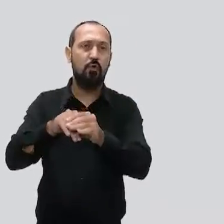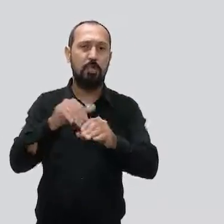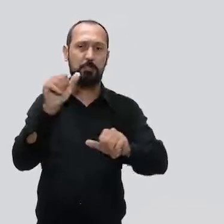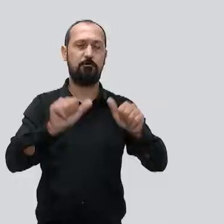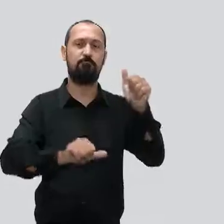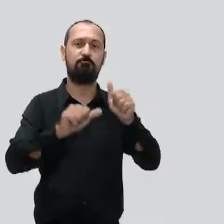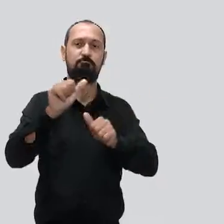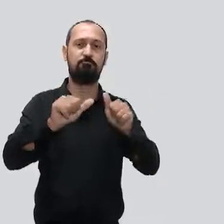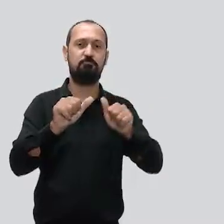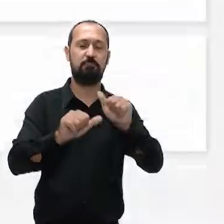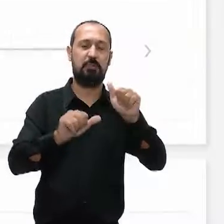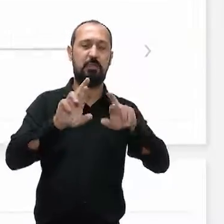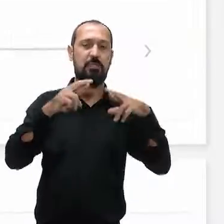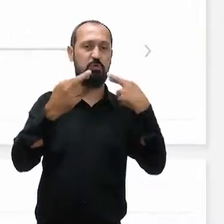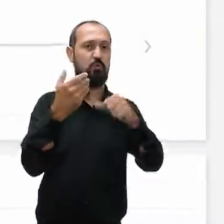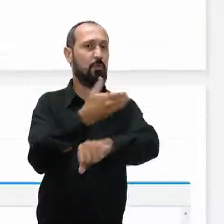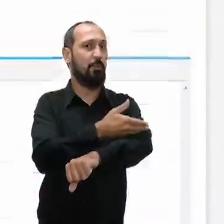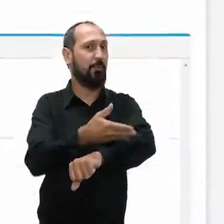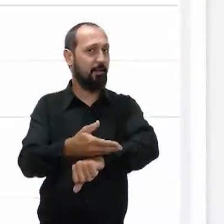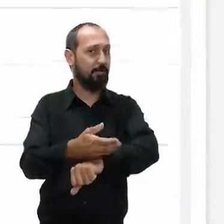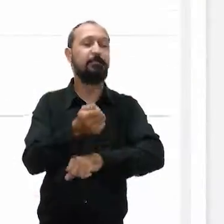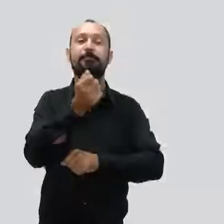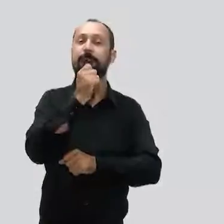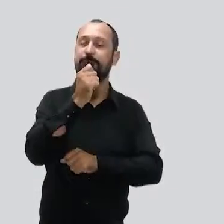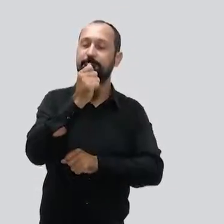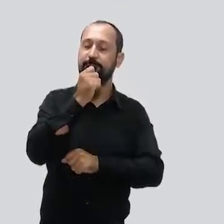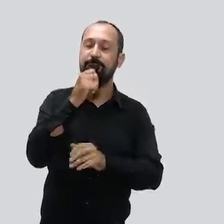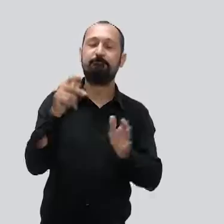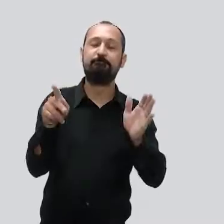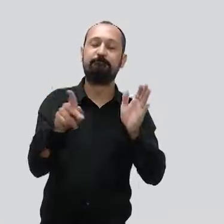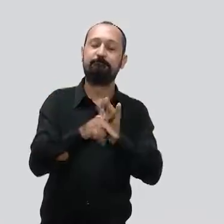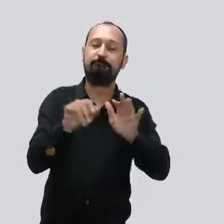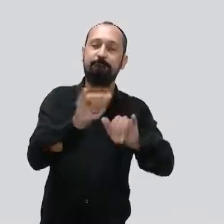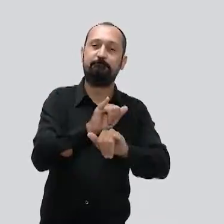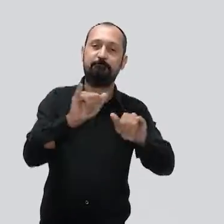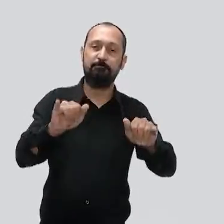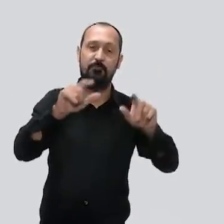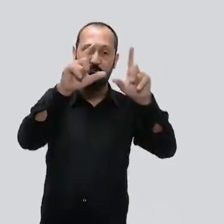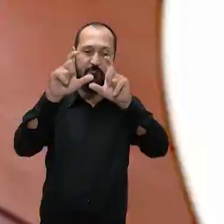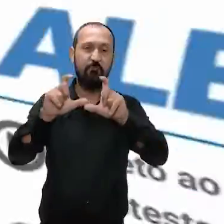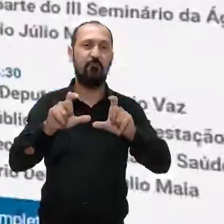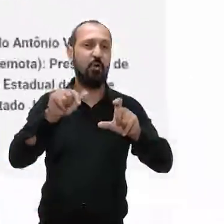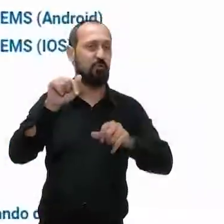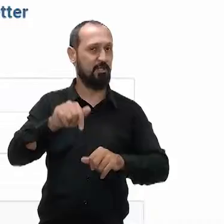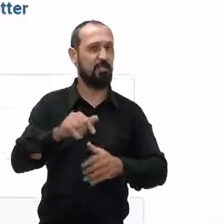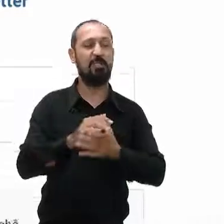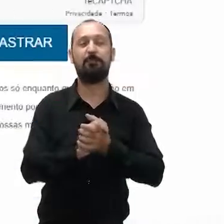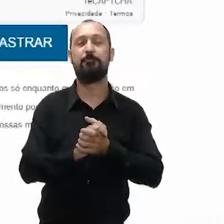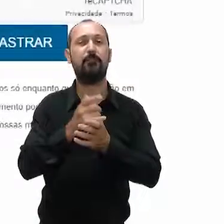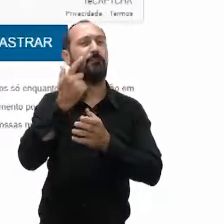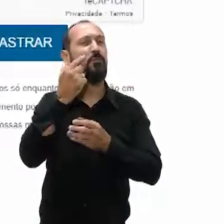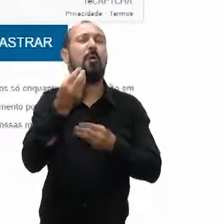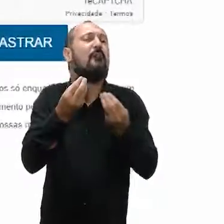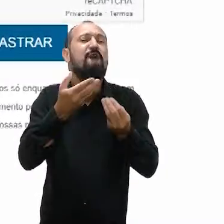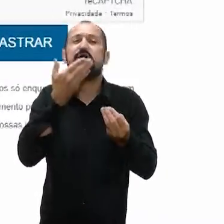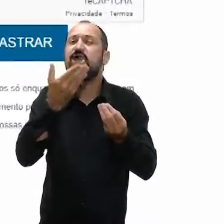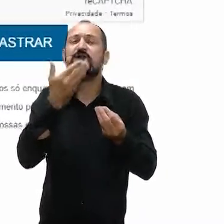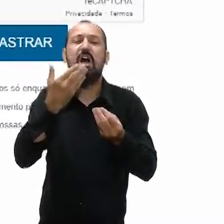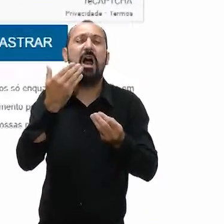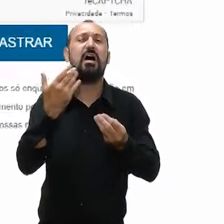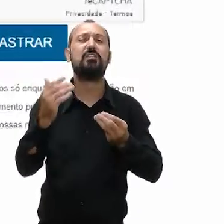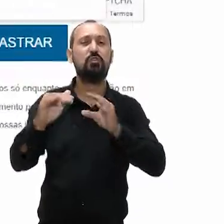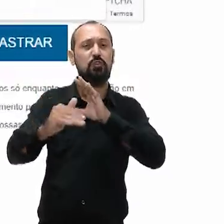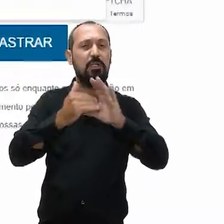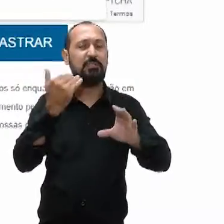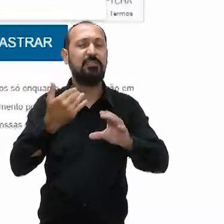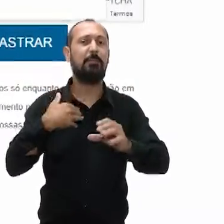votados e analisados durante as sessões plenárias e ainda matérias e fotos do Parlamento. Veja como é fácil receber